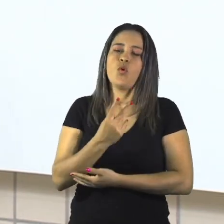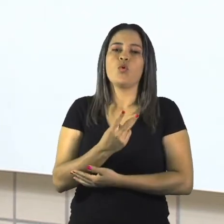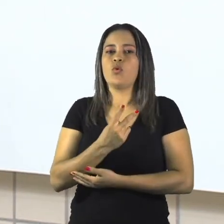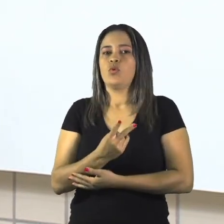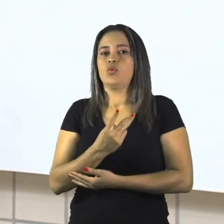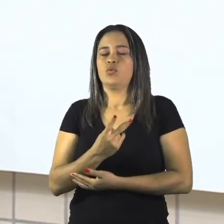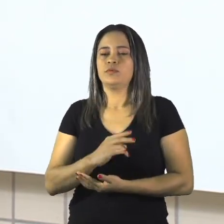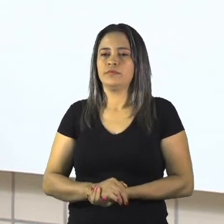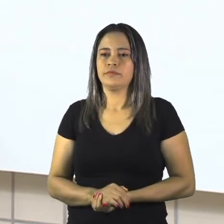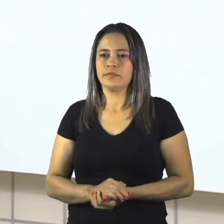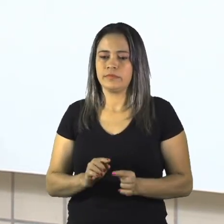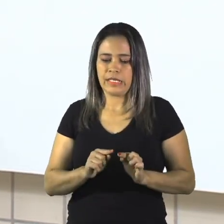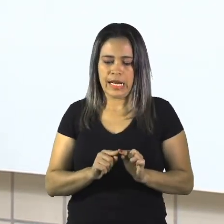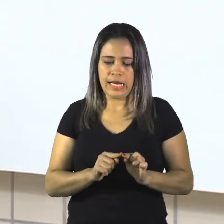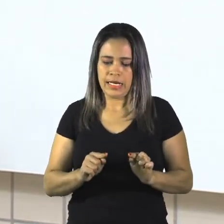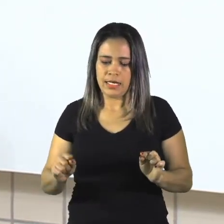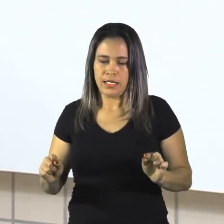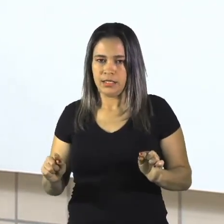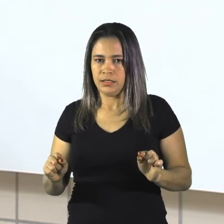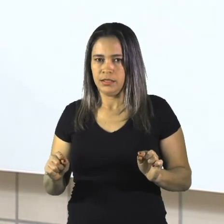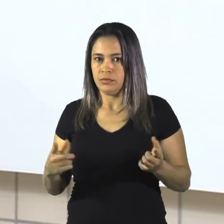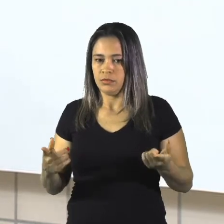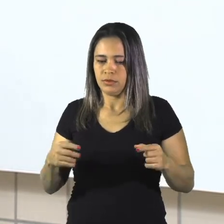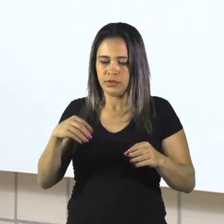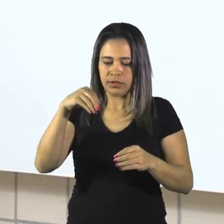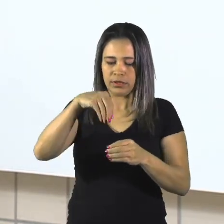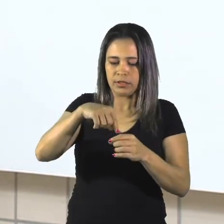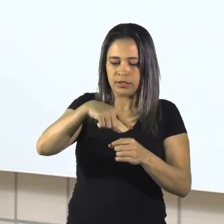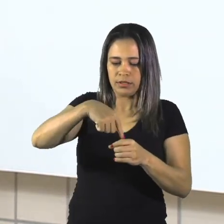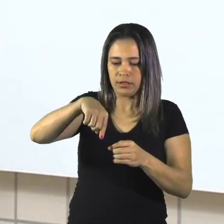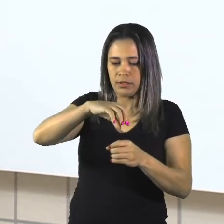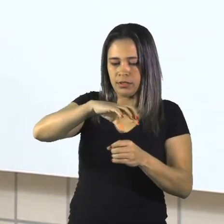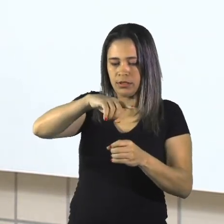2. A linha em que fica o carrossel é na linha